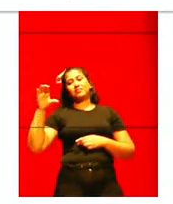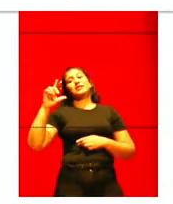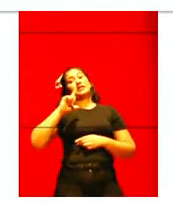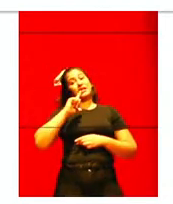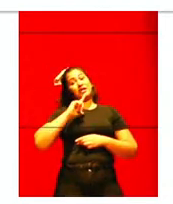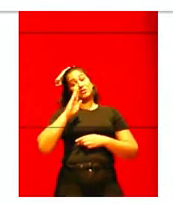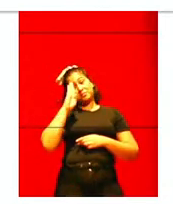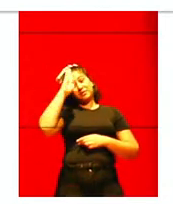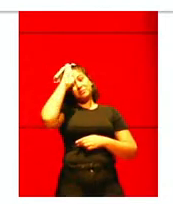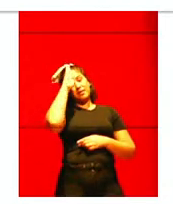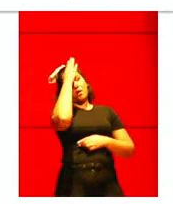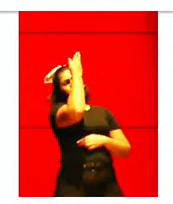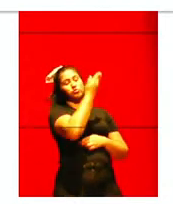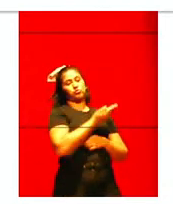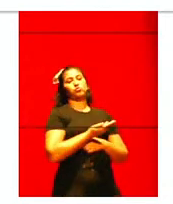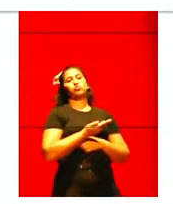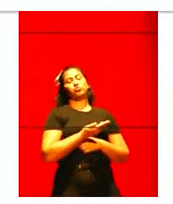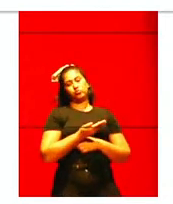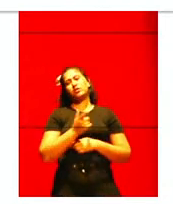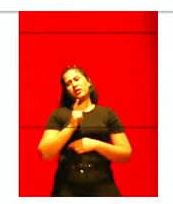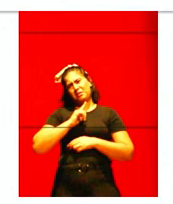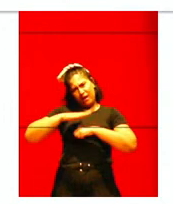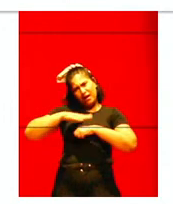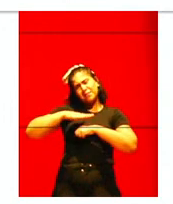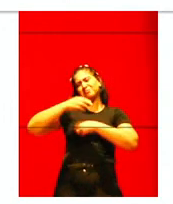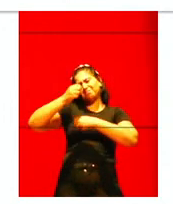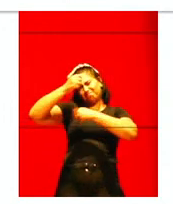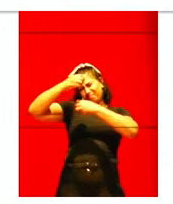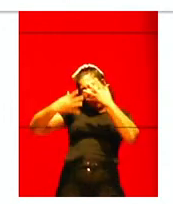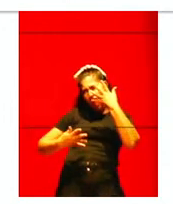os principais, tem mais? Tem mais, né?